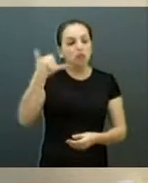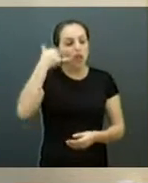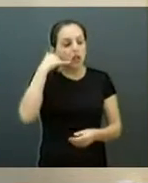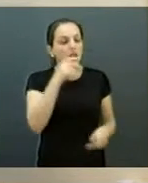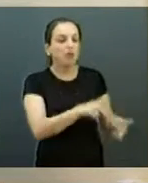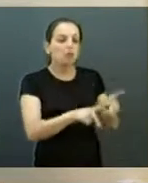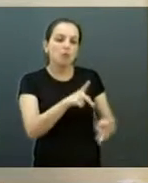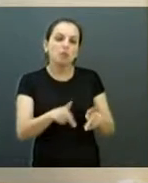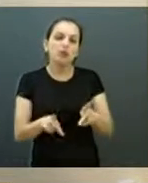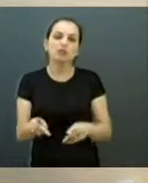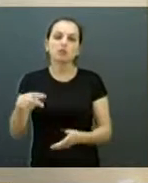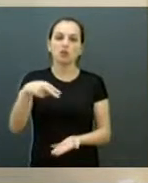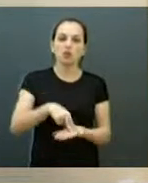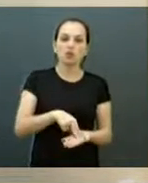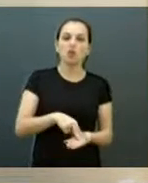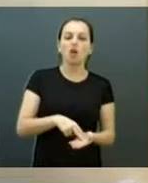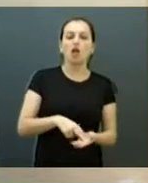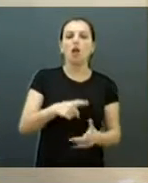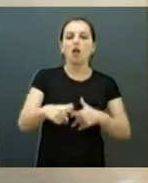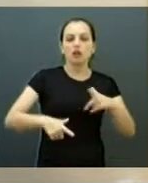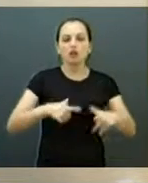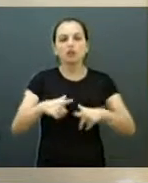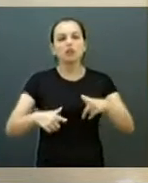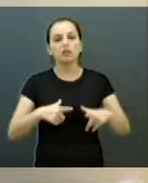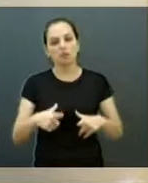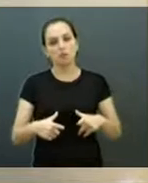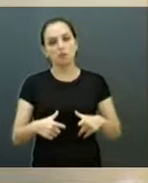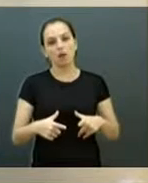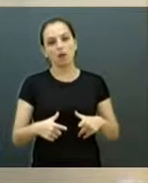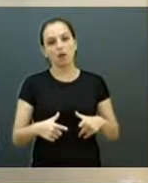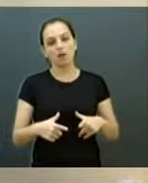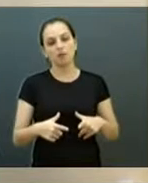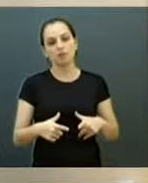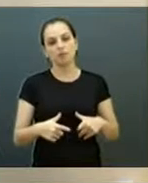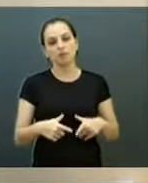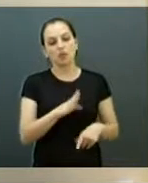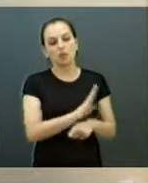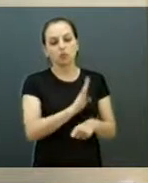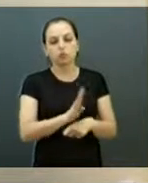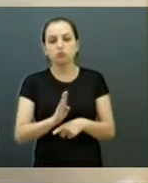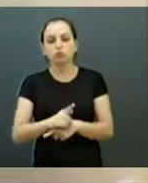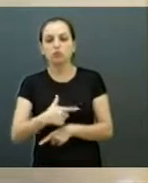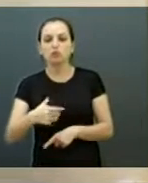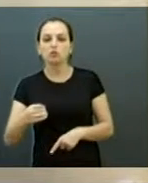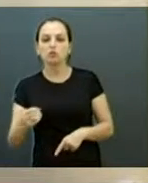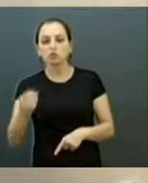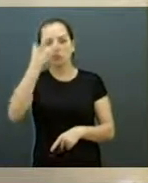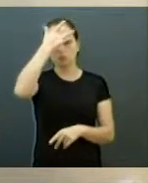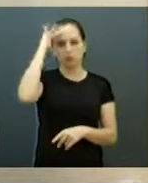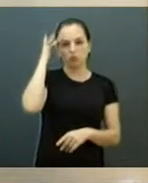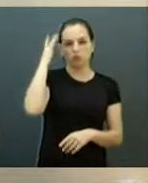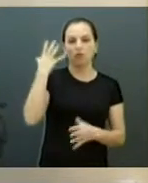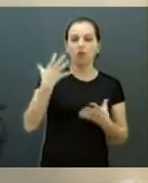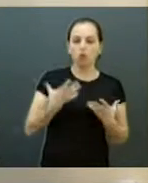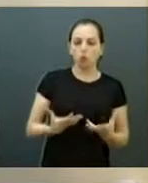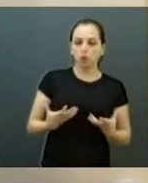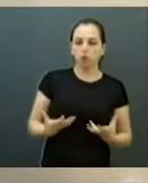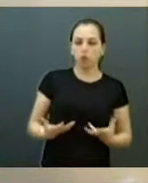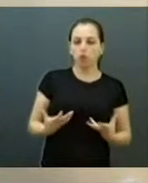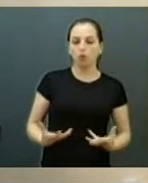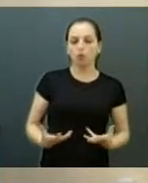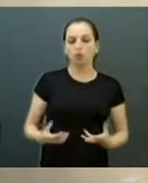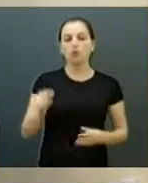não ficar ele trabalha por 47 que têm de 50 a 80 e 200 cansado e aí